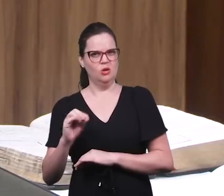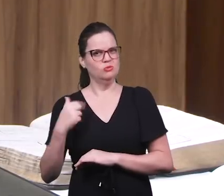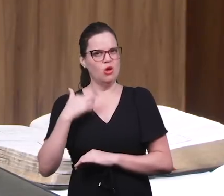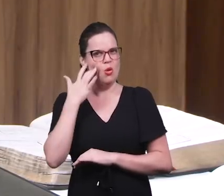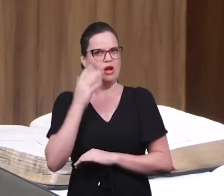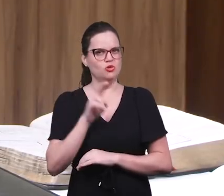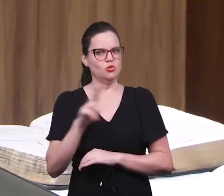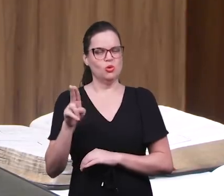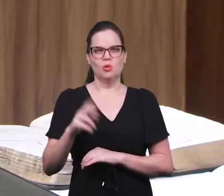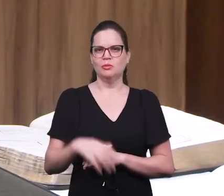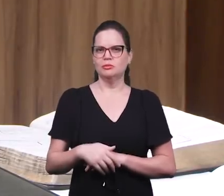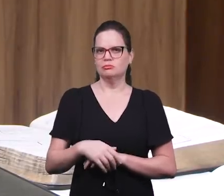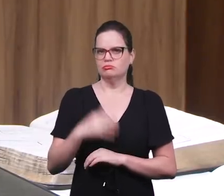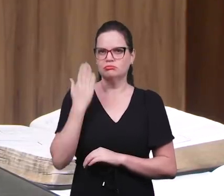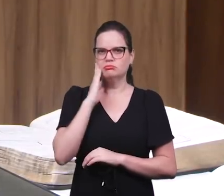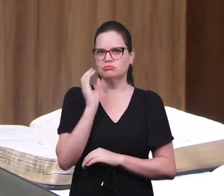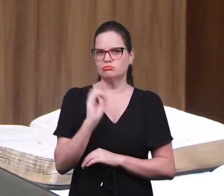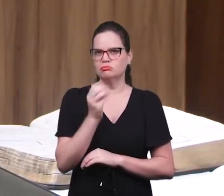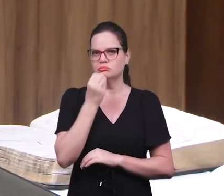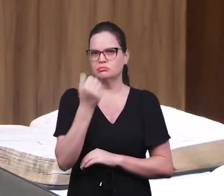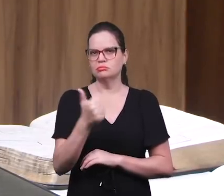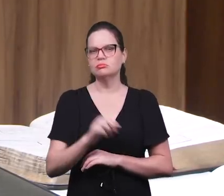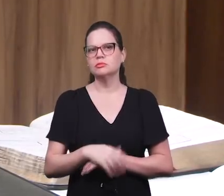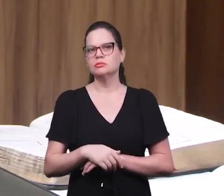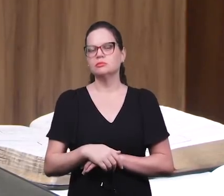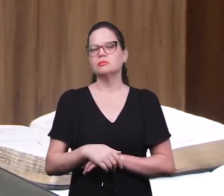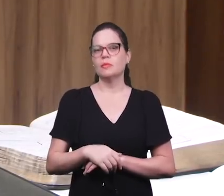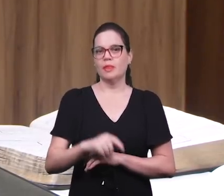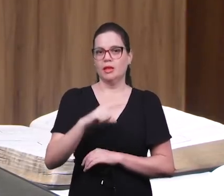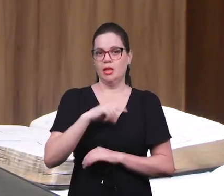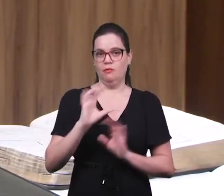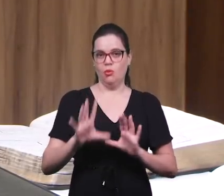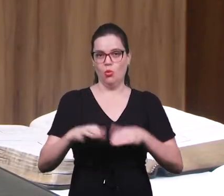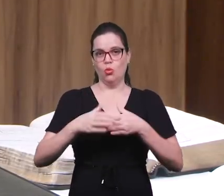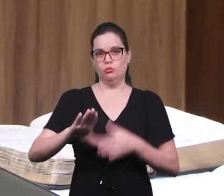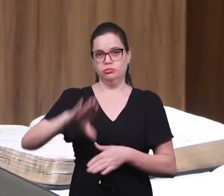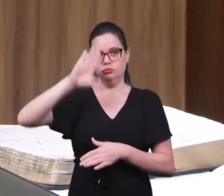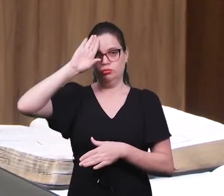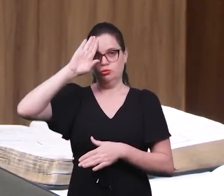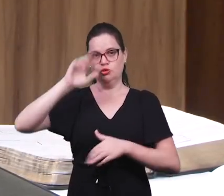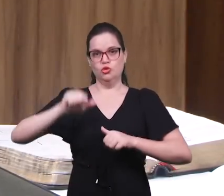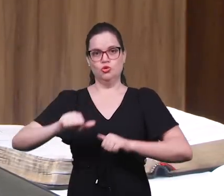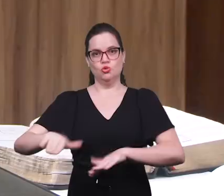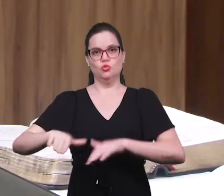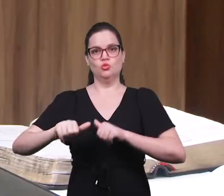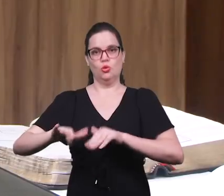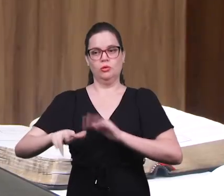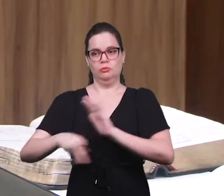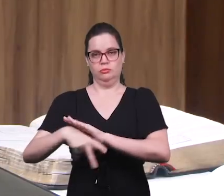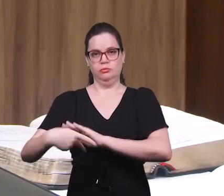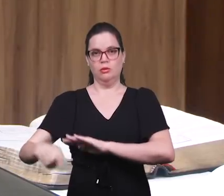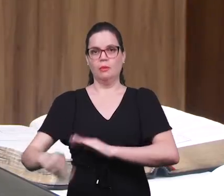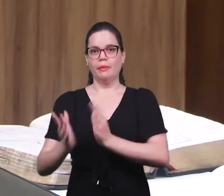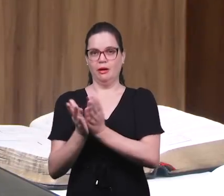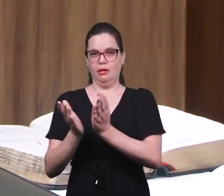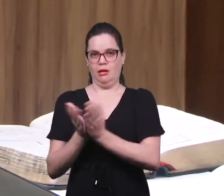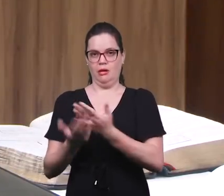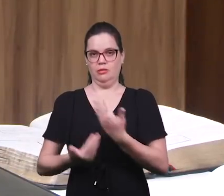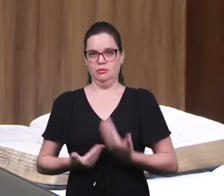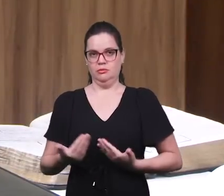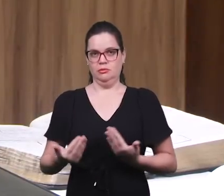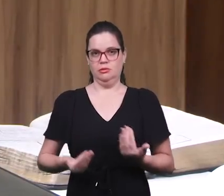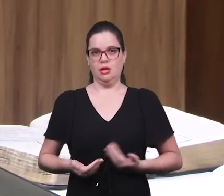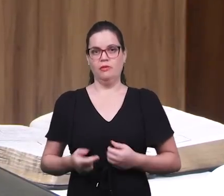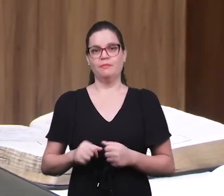soldados, chamado Grupo de Soldados de Tebas, que eram soldados cristãos. Ele queria que esses soldados